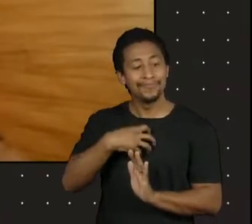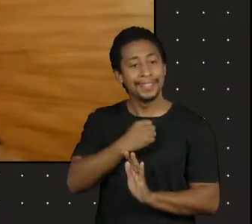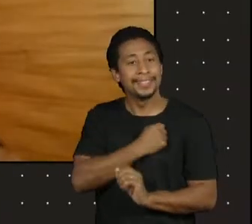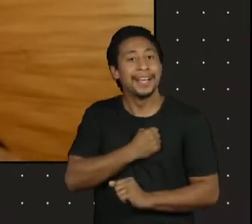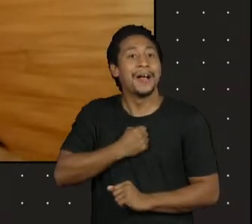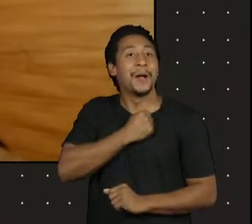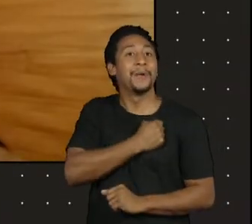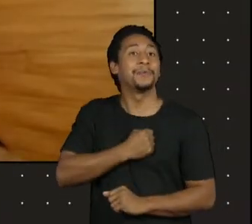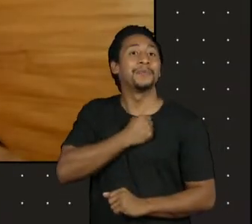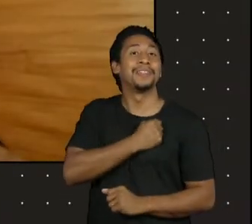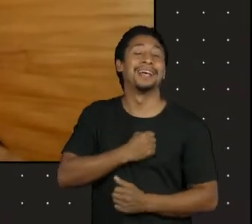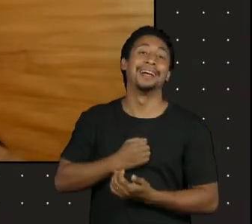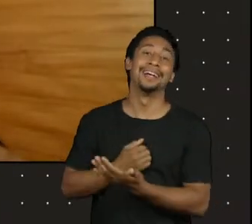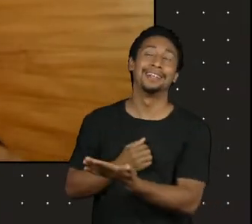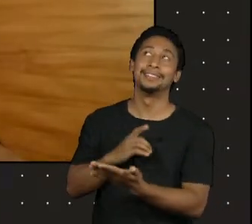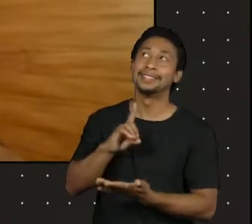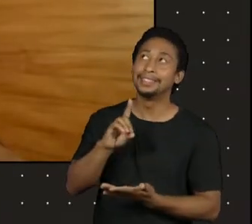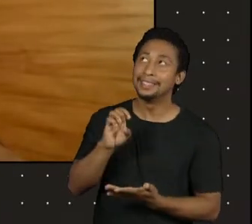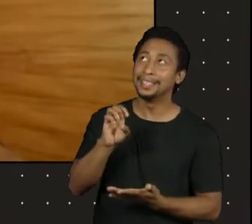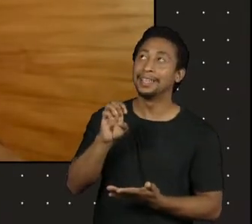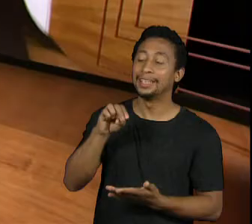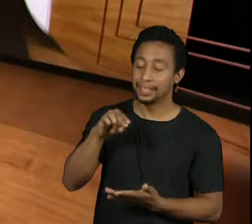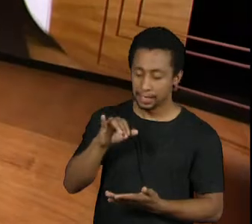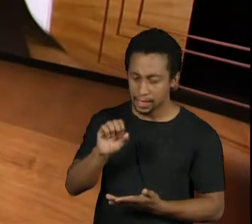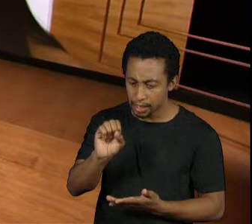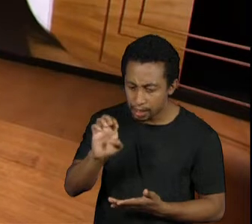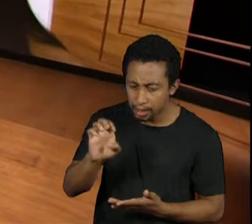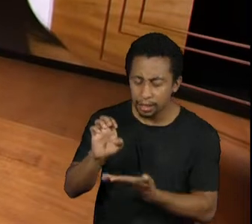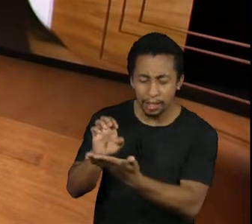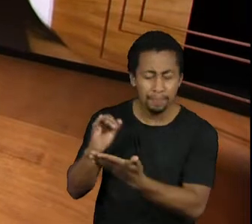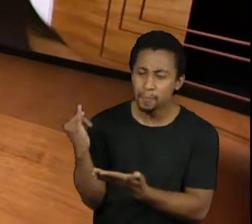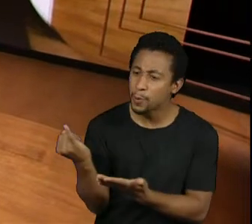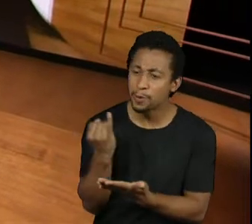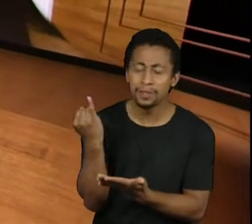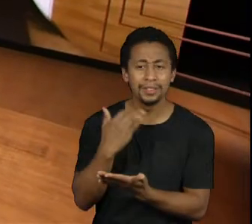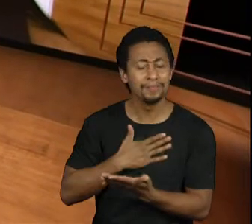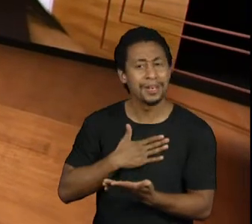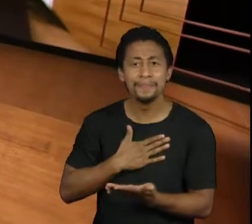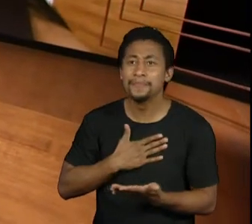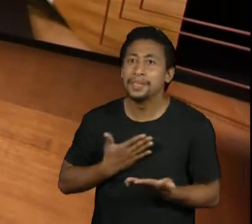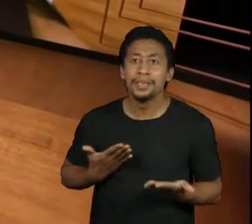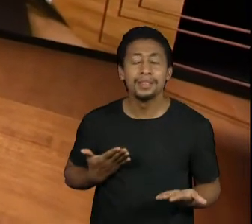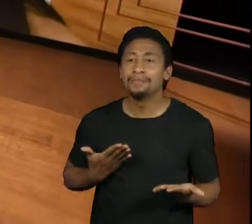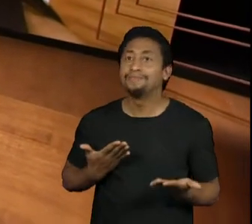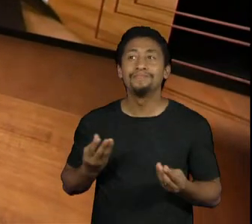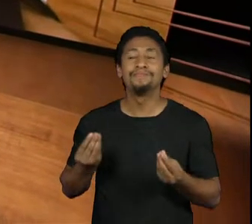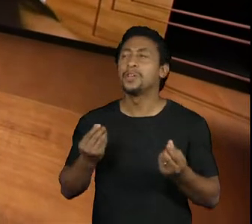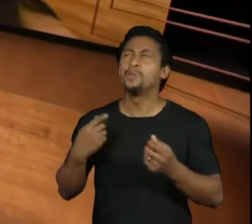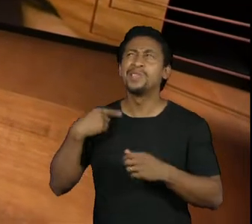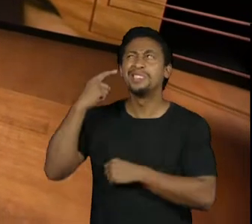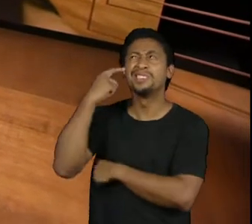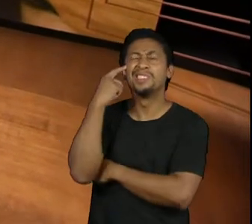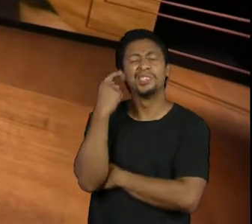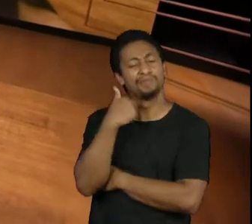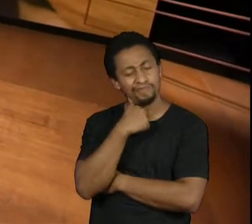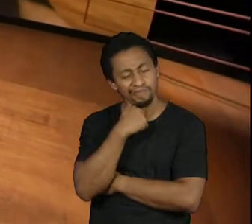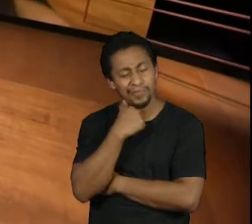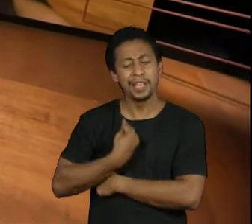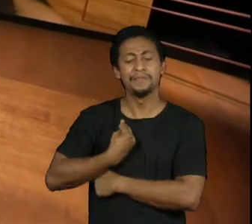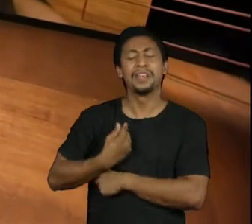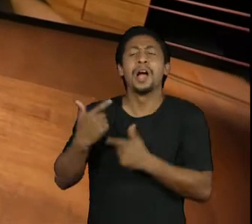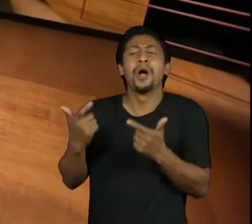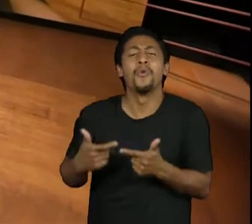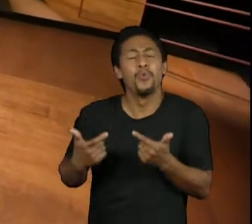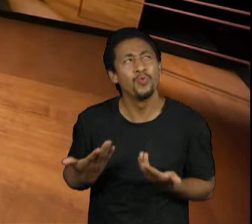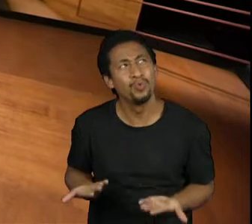da Denise. A Denise foi tão importante na minha vida. Por onde anda a Denise, né? Estou afastada do Rio,